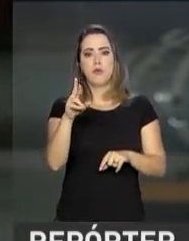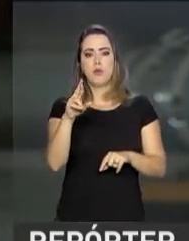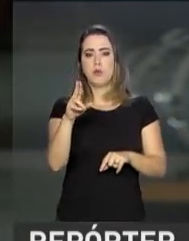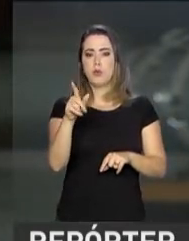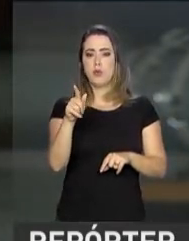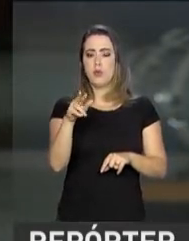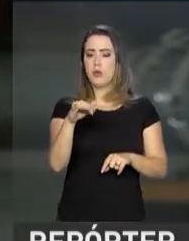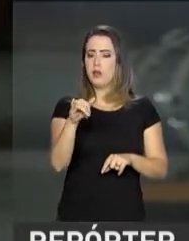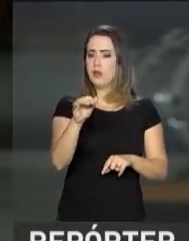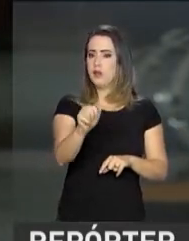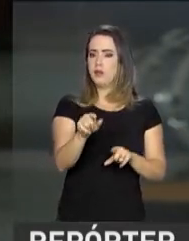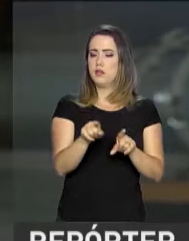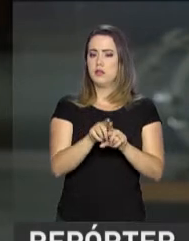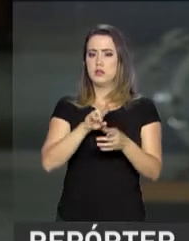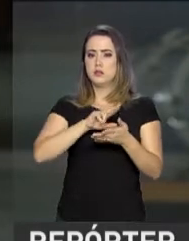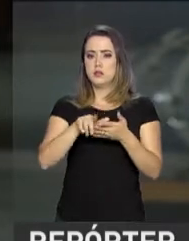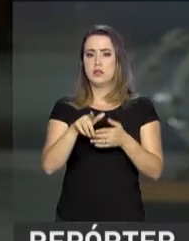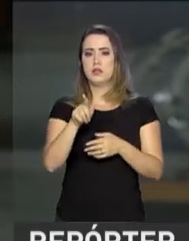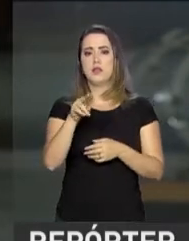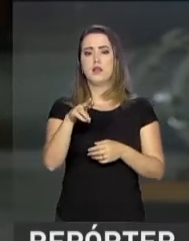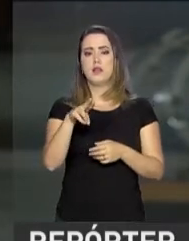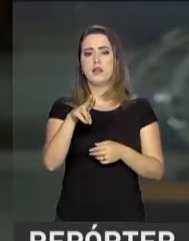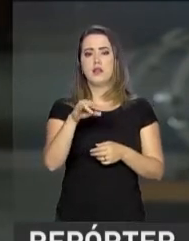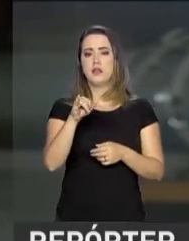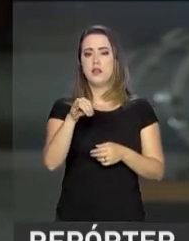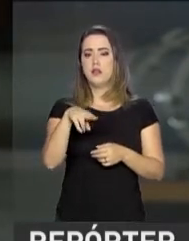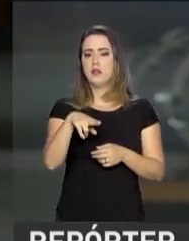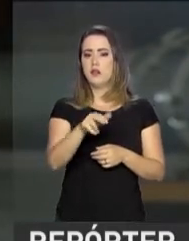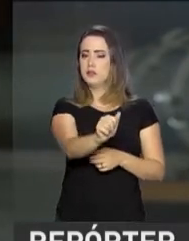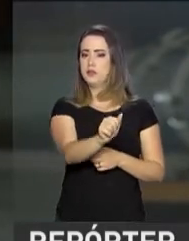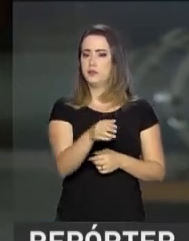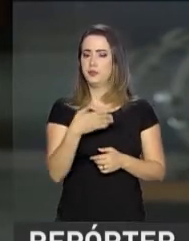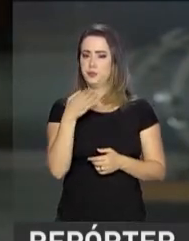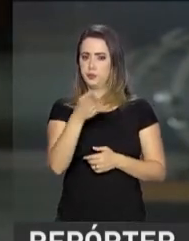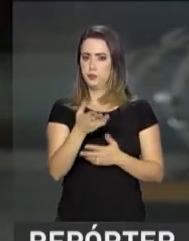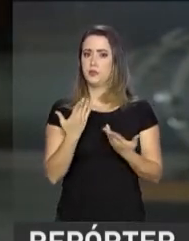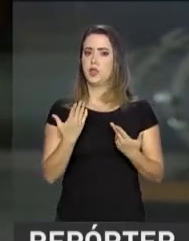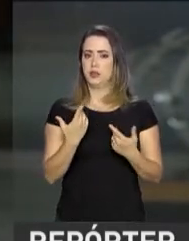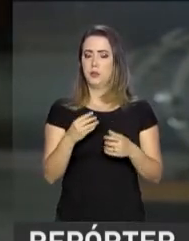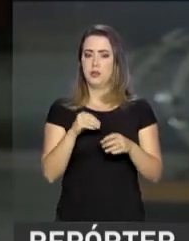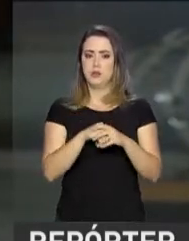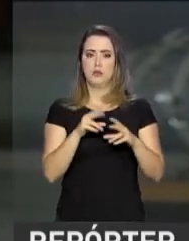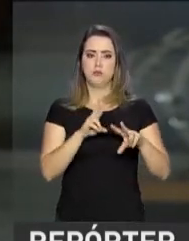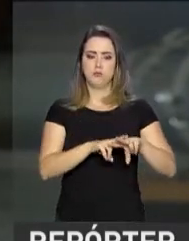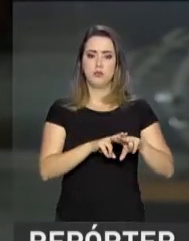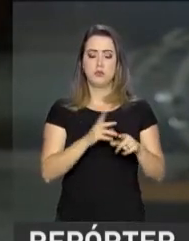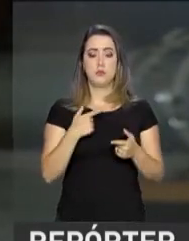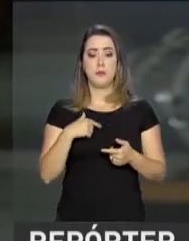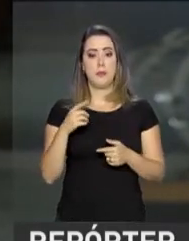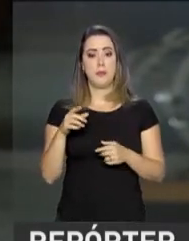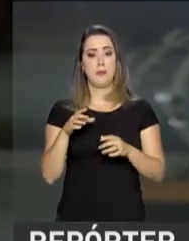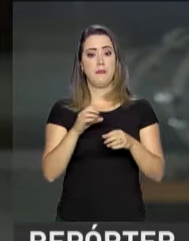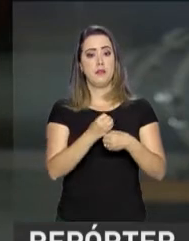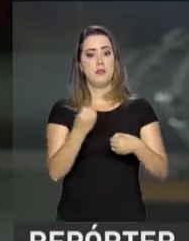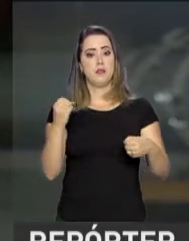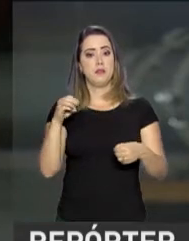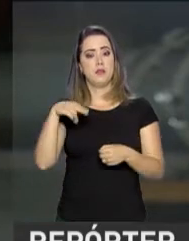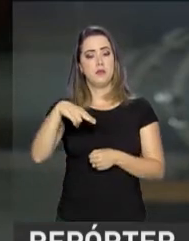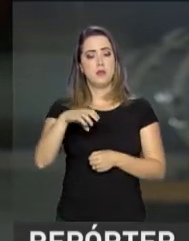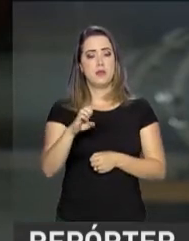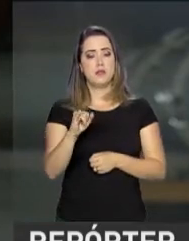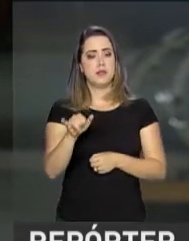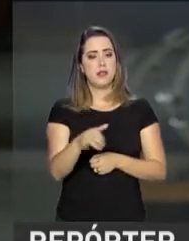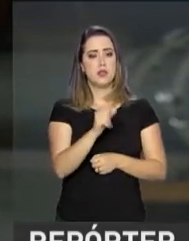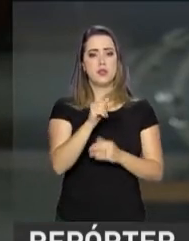de liberdade em algum desses países então roberto concluindo o ensejo exterior está com as inscrições abertas